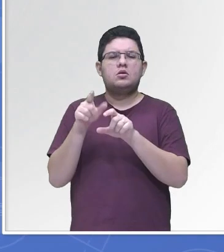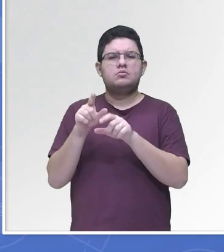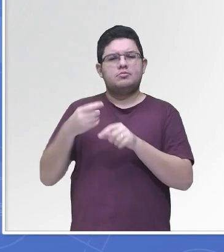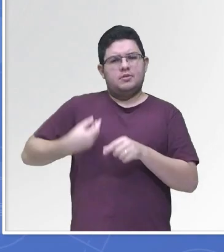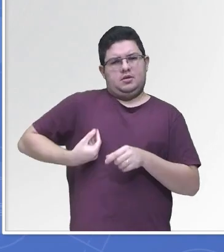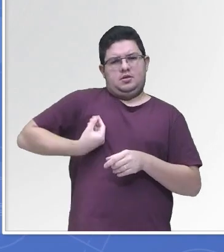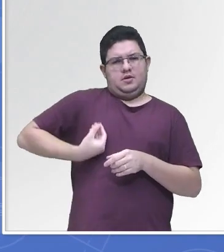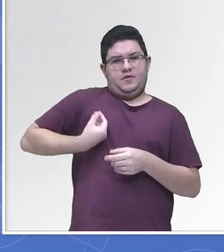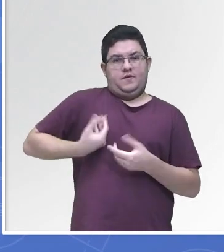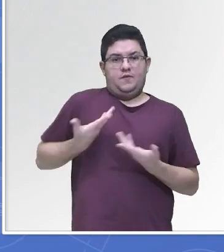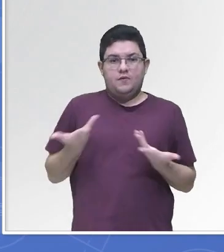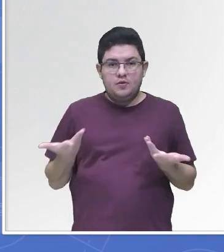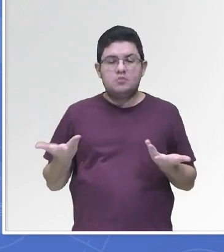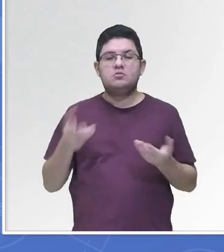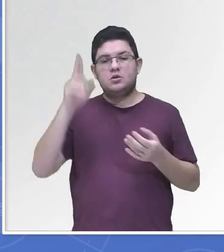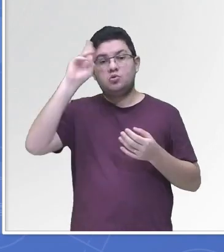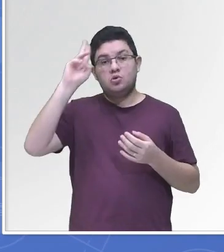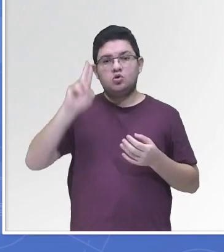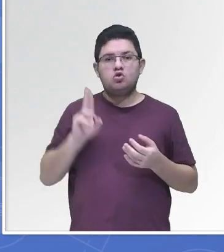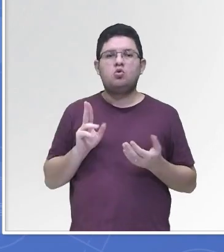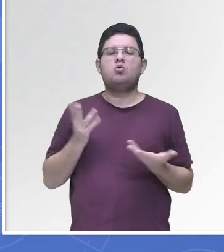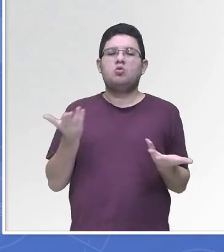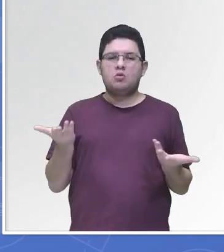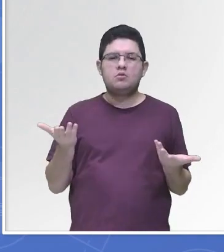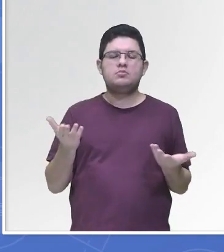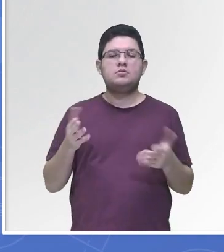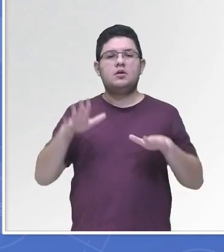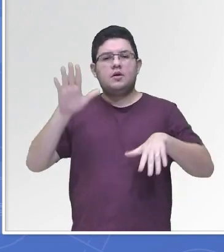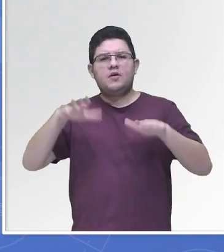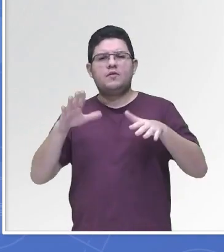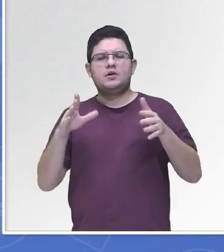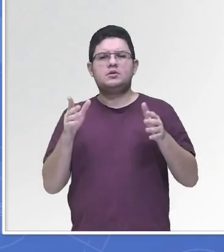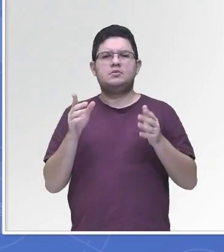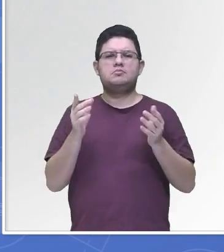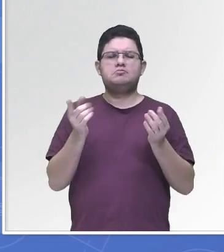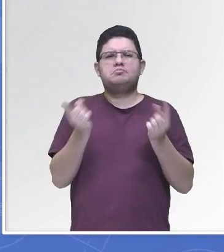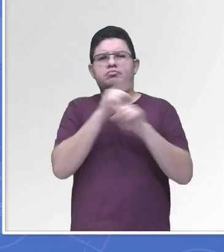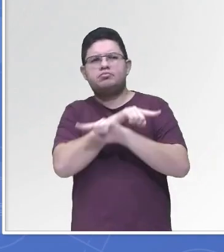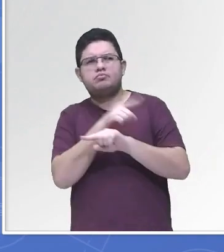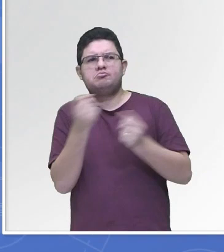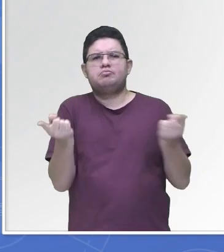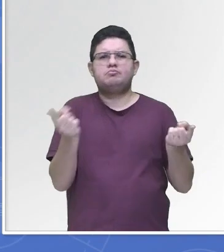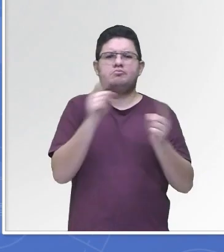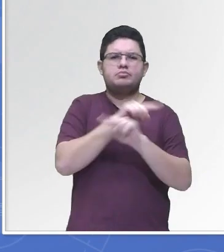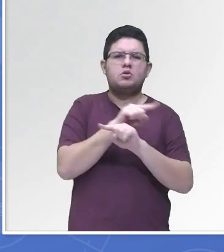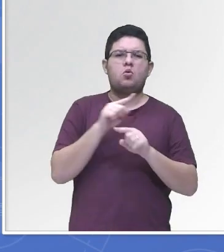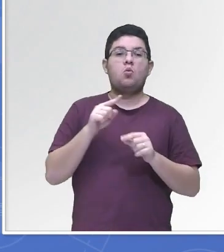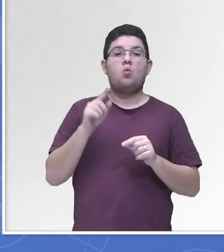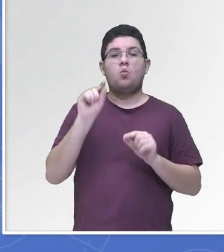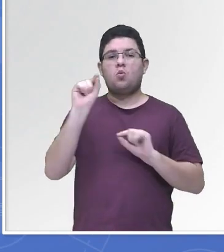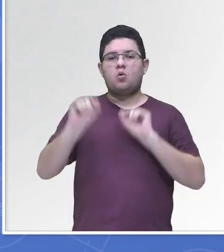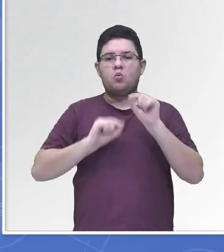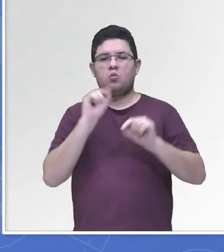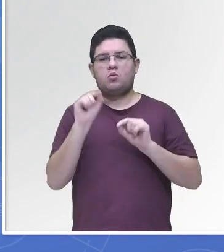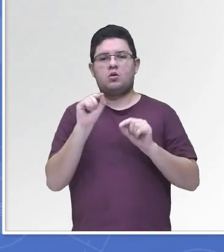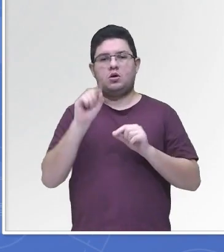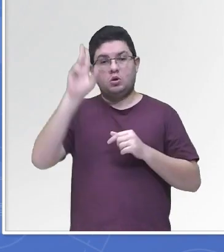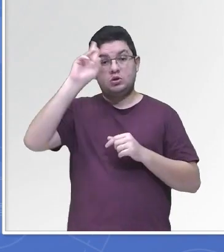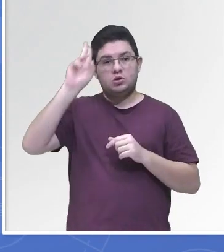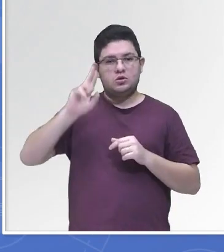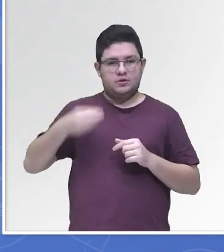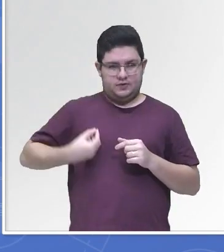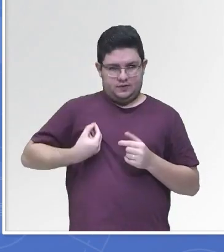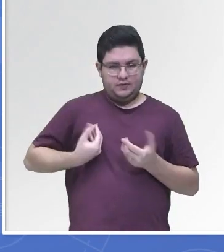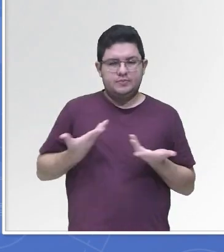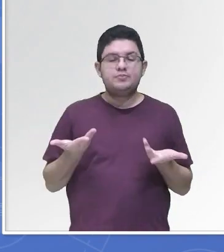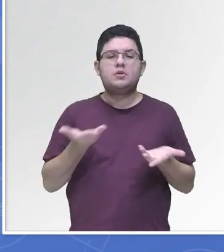da nossa vida, da nossa história mesmo, se confunde com a nossa história e que trabalha a ideia do conhecimento e da realidade. O que eu